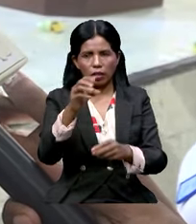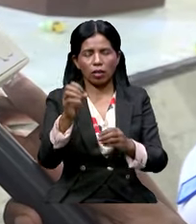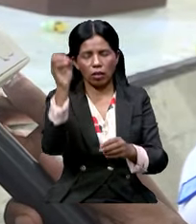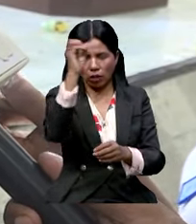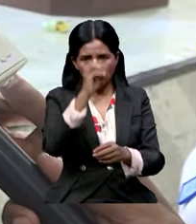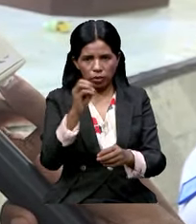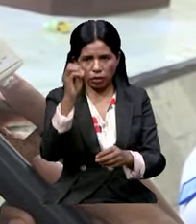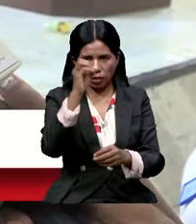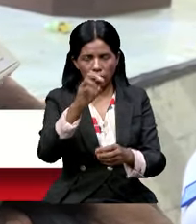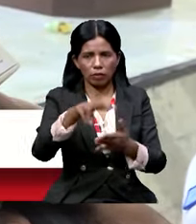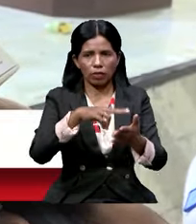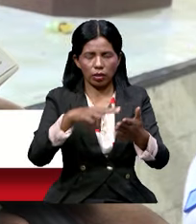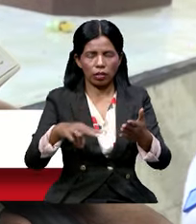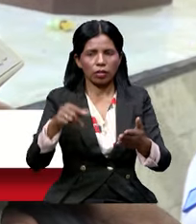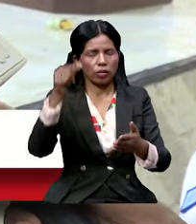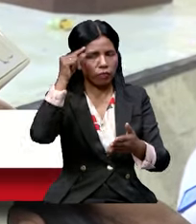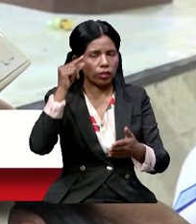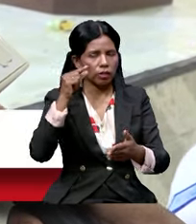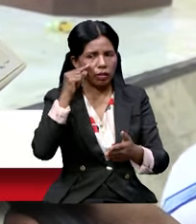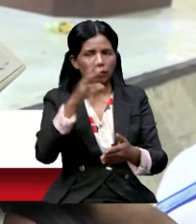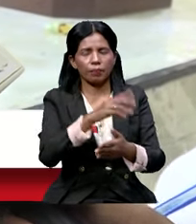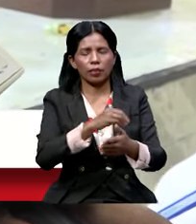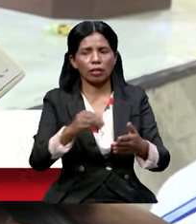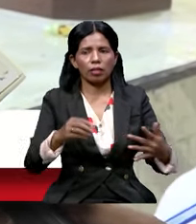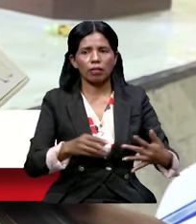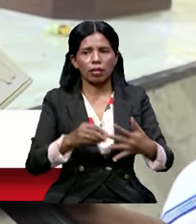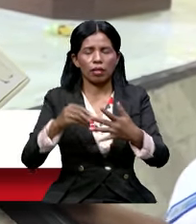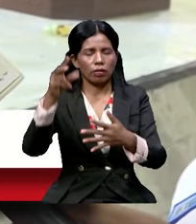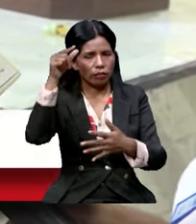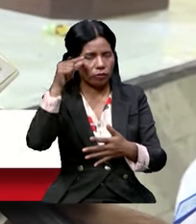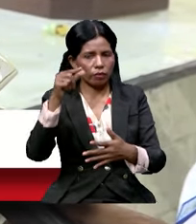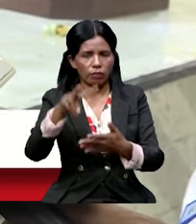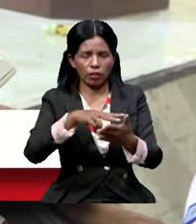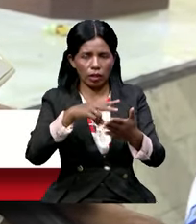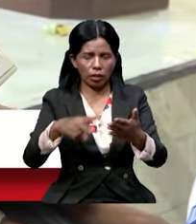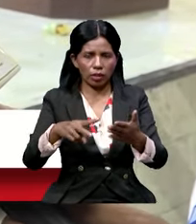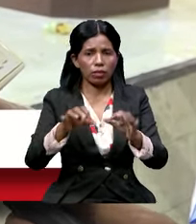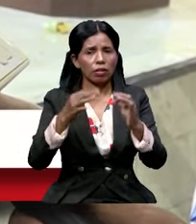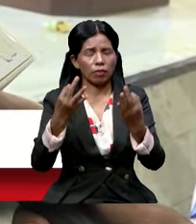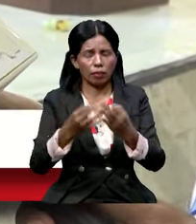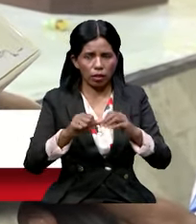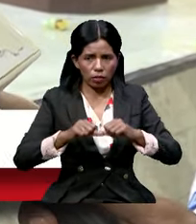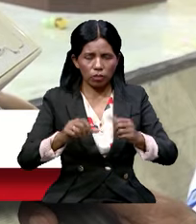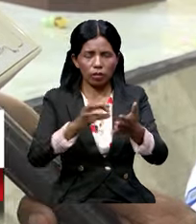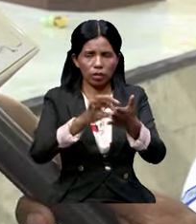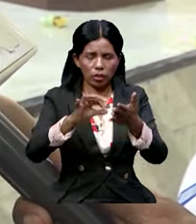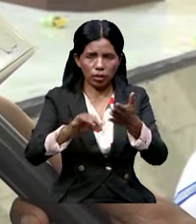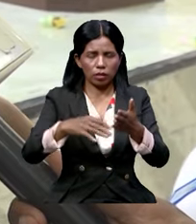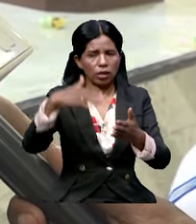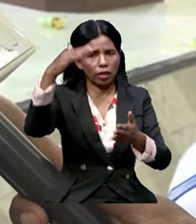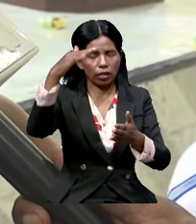kata violência baseada em gênero, no liu-liu violência doméstica continua a registrar a Ásia